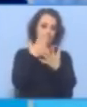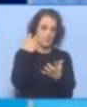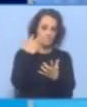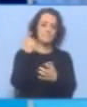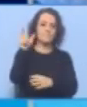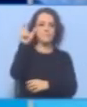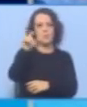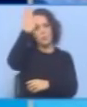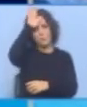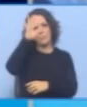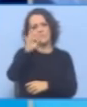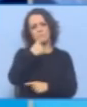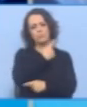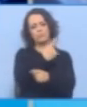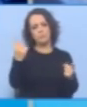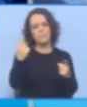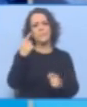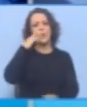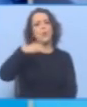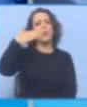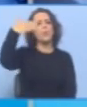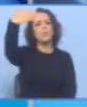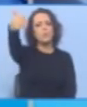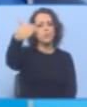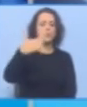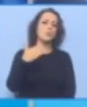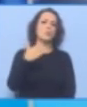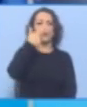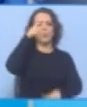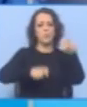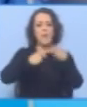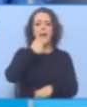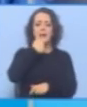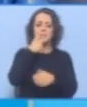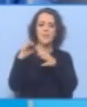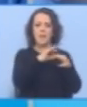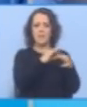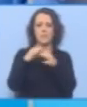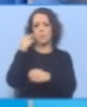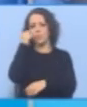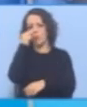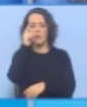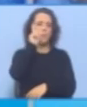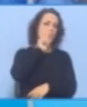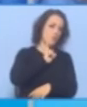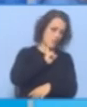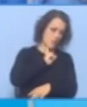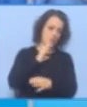Papa Francisco tem assinalado, que o futuro da humanidade depende da aliança entre o homem e a mulher. Portanto, a aliança que supõe que não